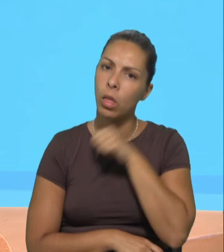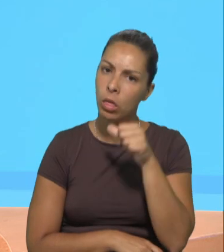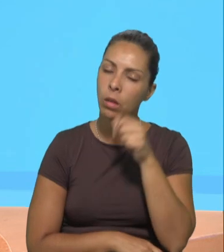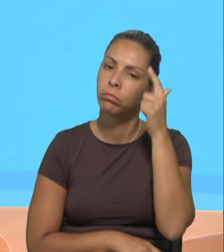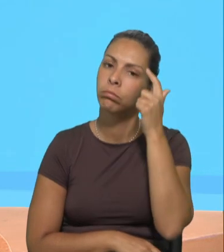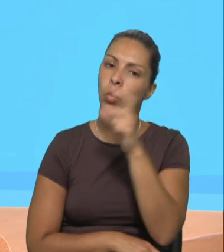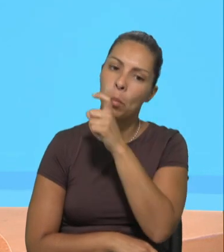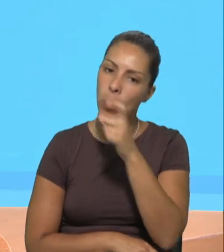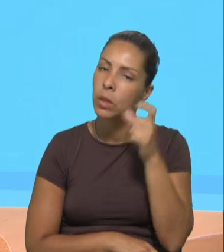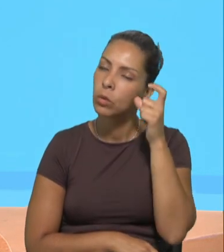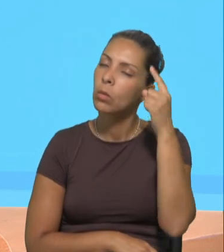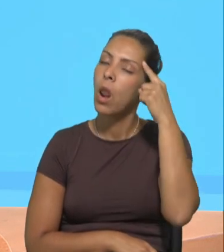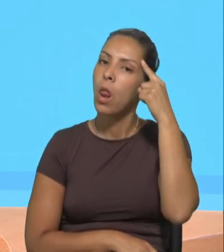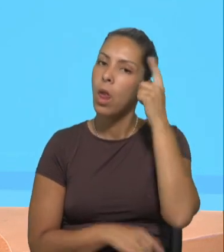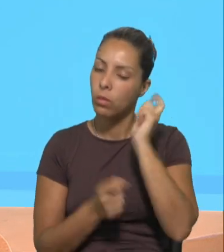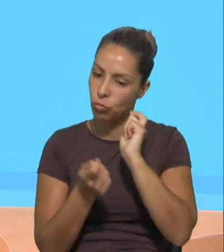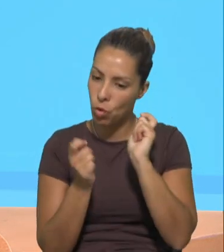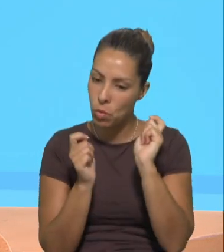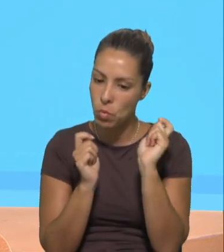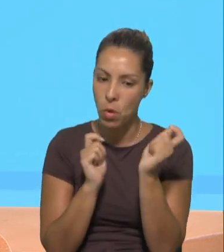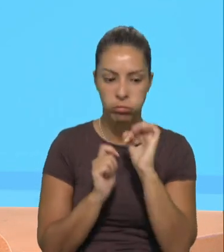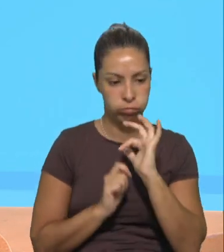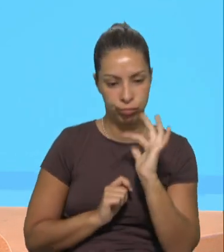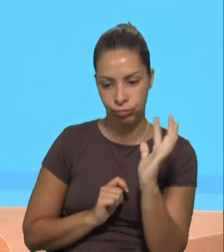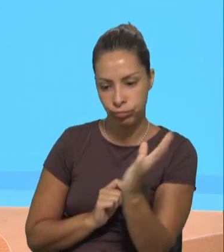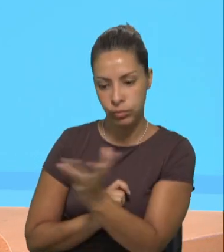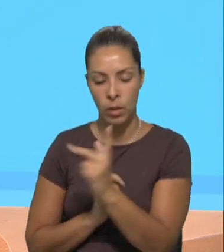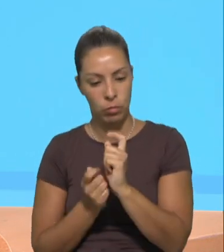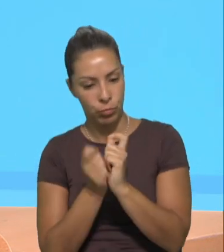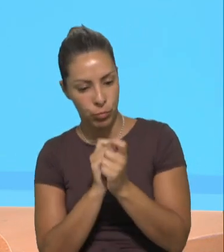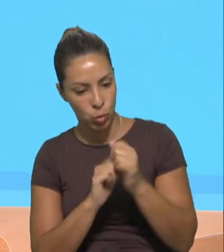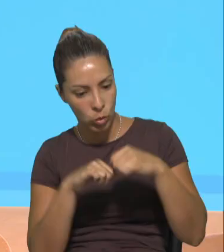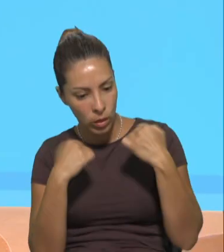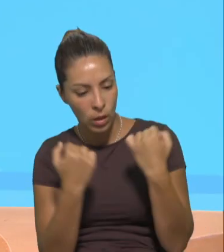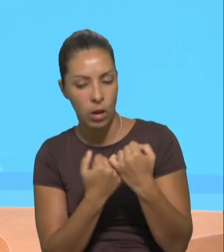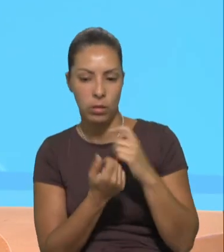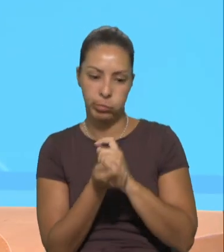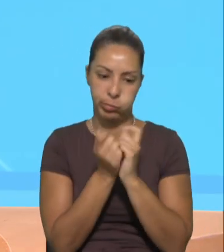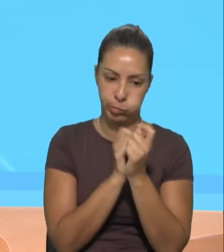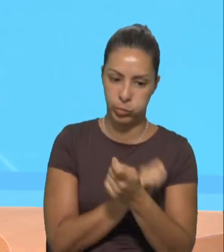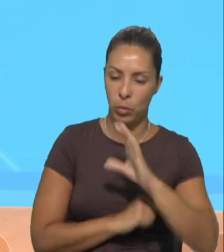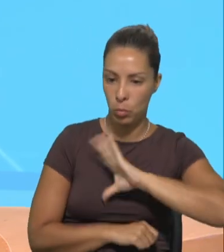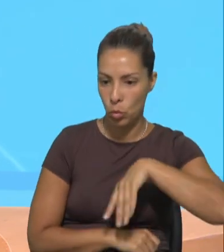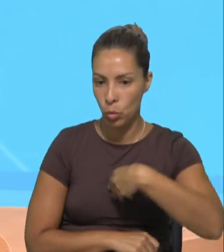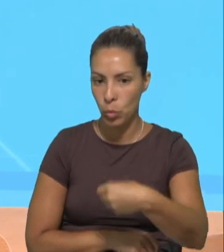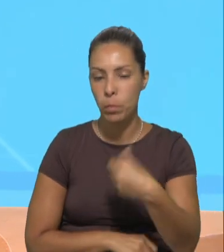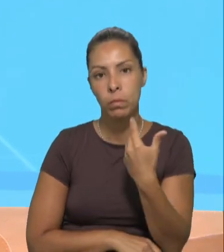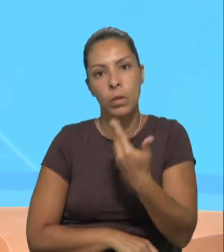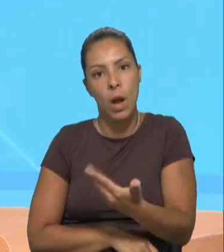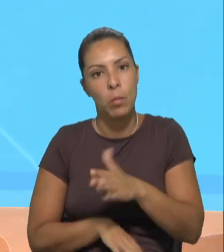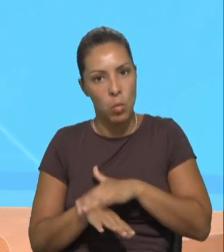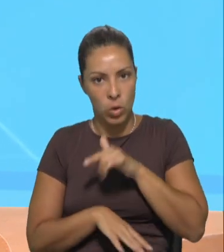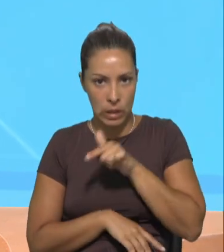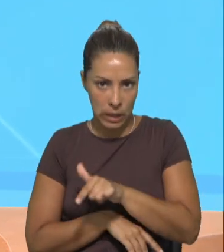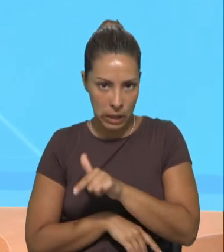compromisso com a transformação da sociedade, com a transformação do mundo, de acordo com esta proposta de Deus para esse mesmo mundo e para